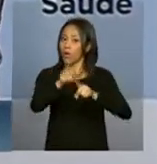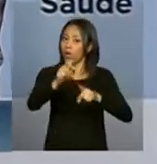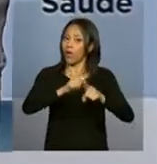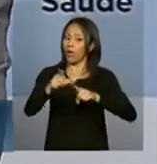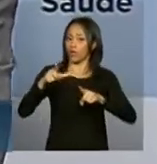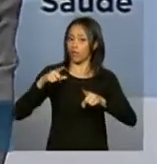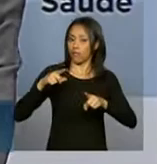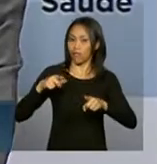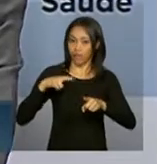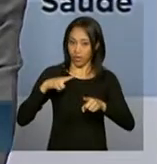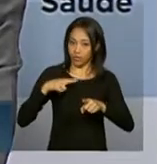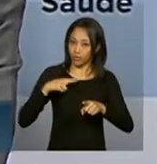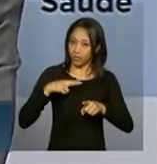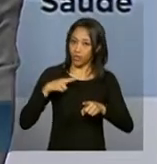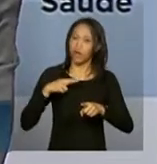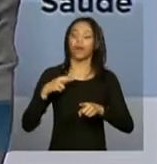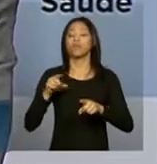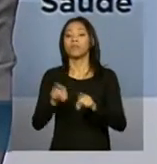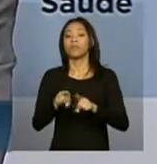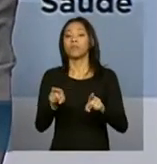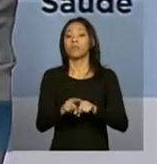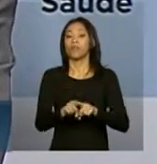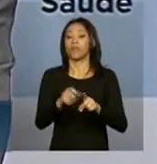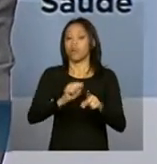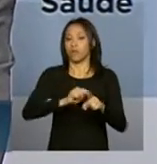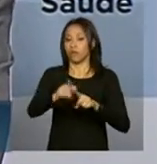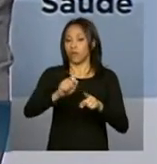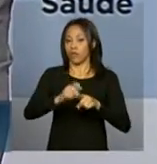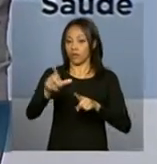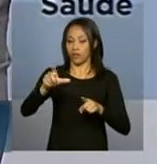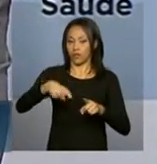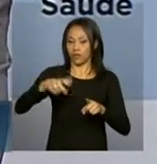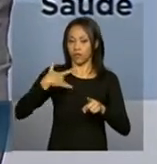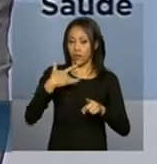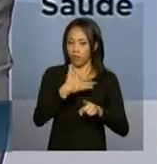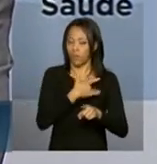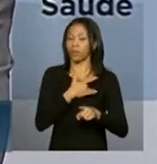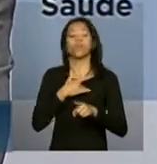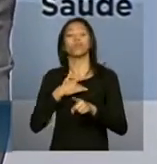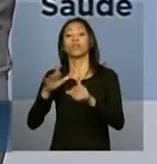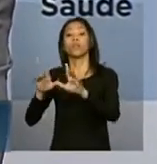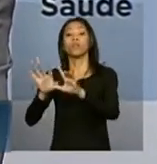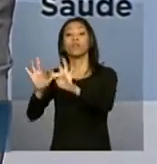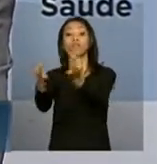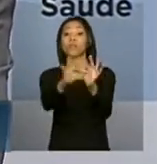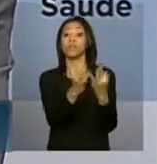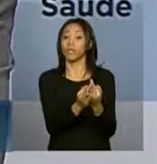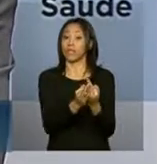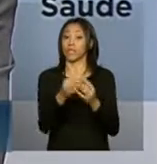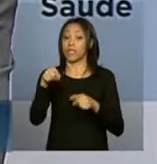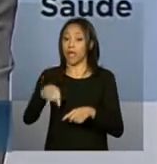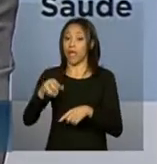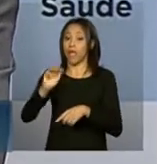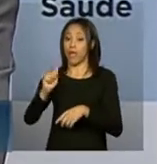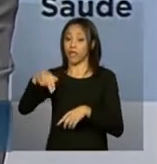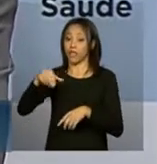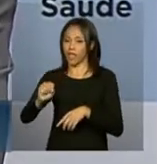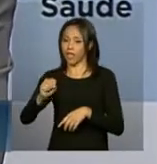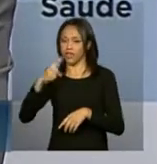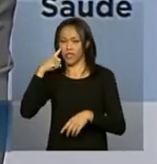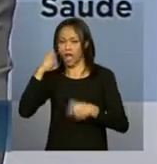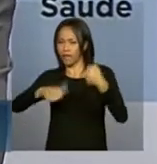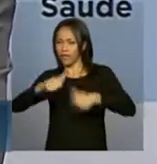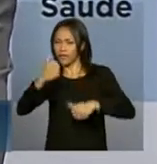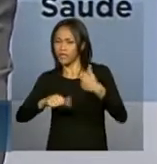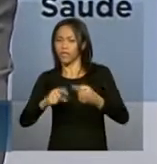familiares. E todo ano a ANS faz um cálculo técnico que avalia a inflação, o